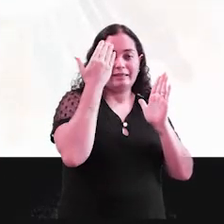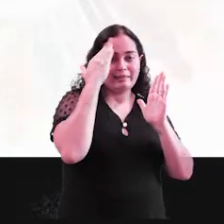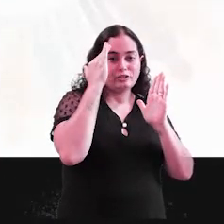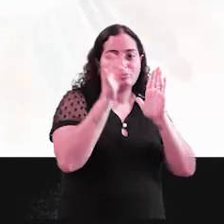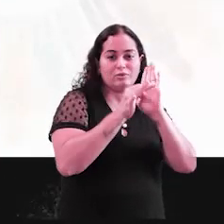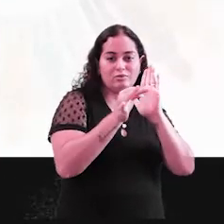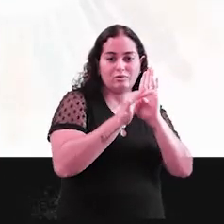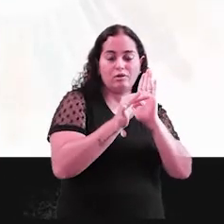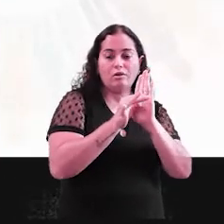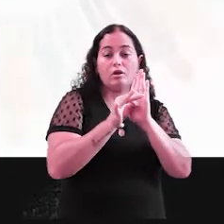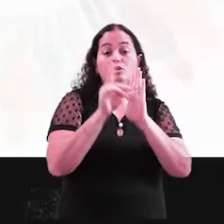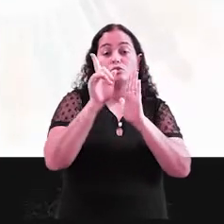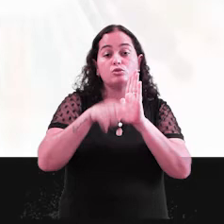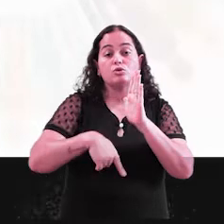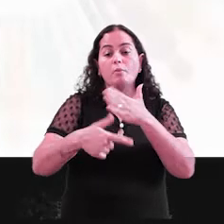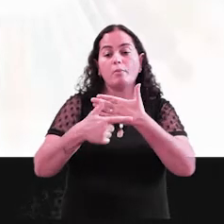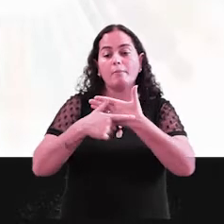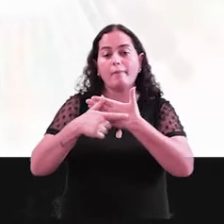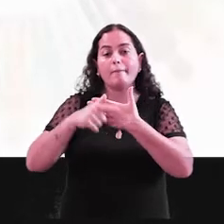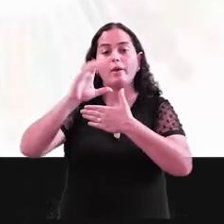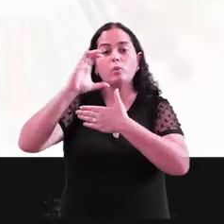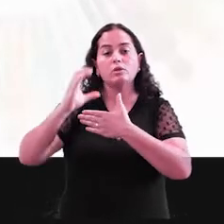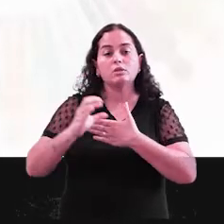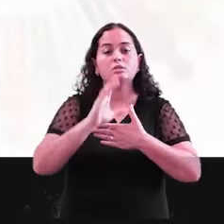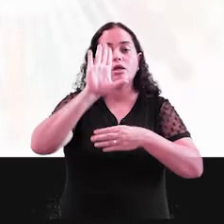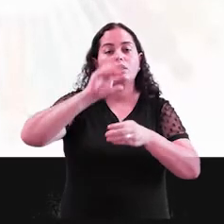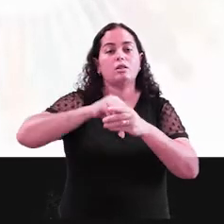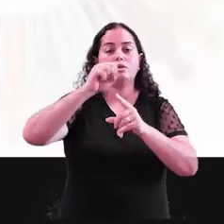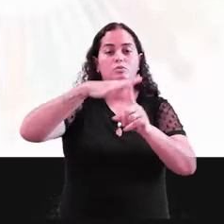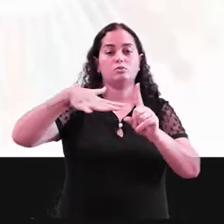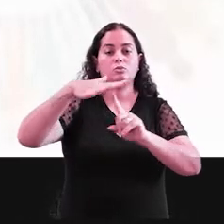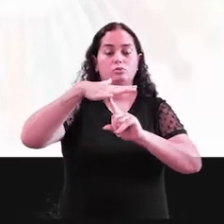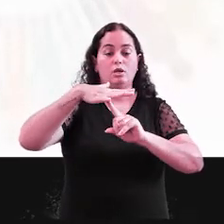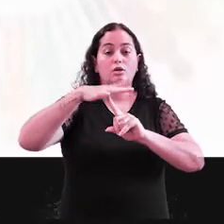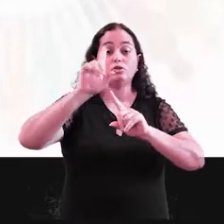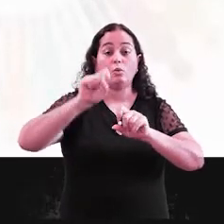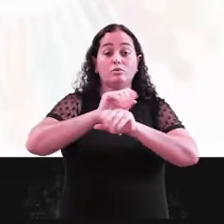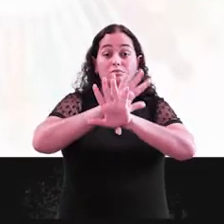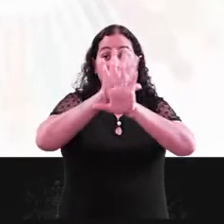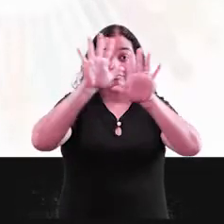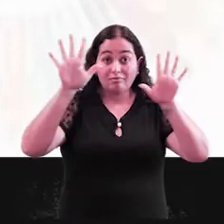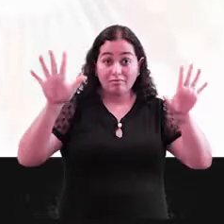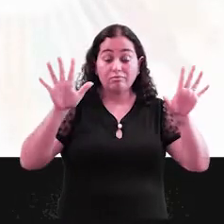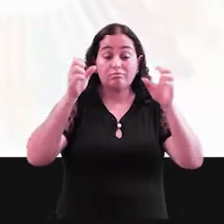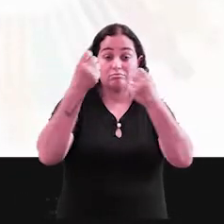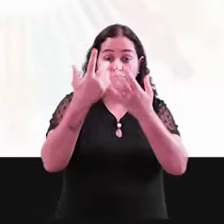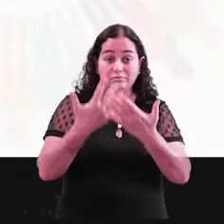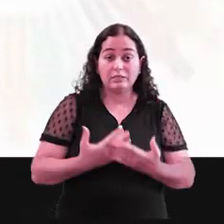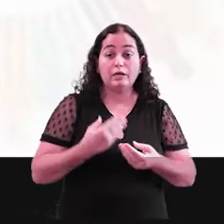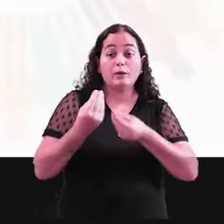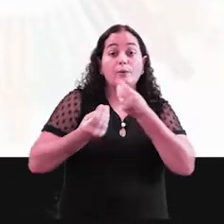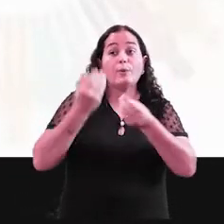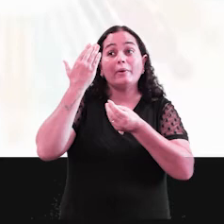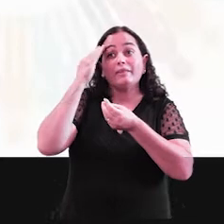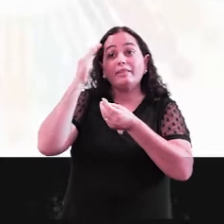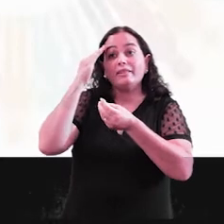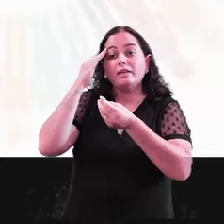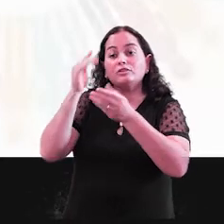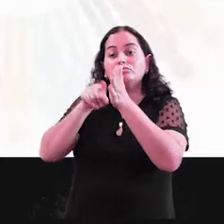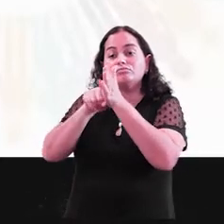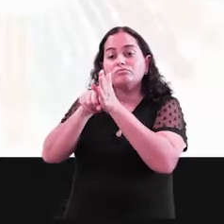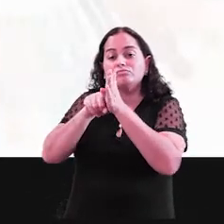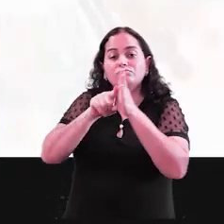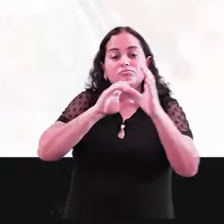da ciência na sociedade. Então, também esclarecendo qual é a compreensão de divulgação científica que